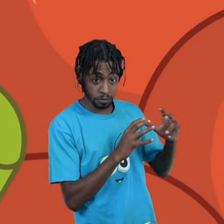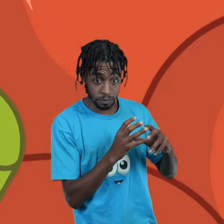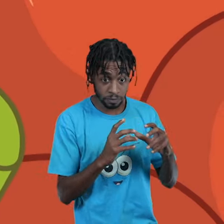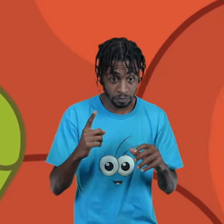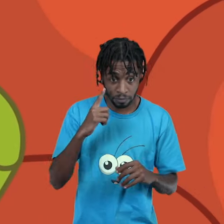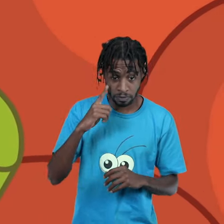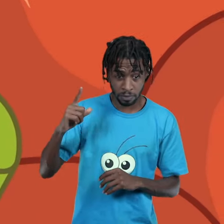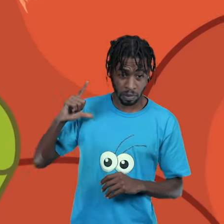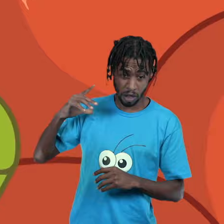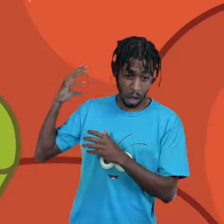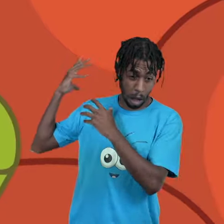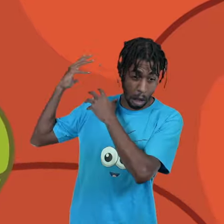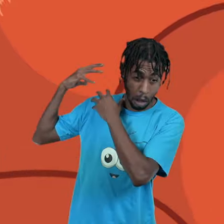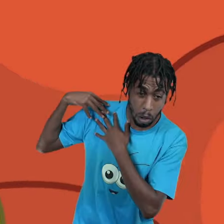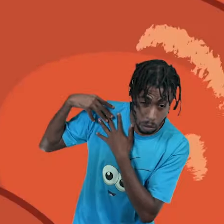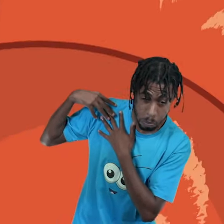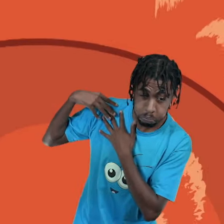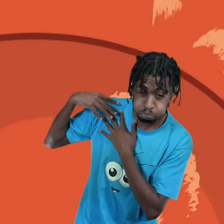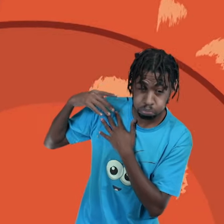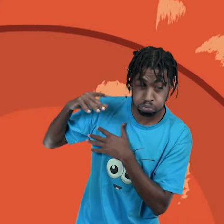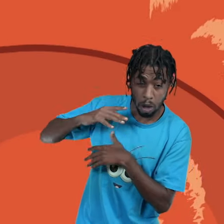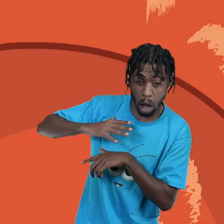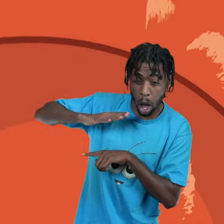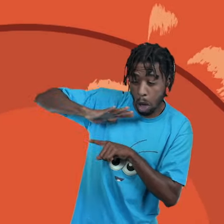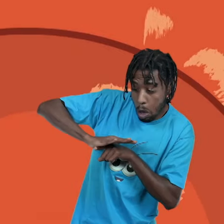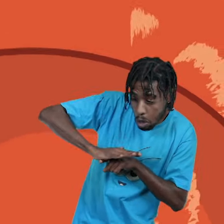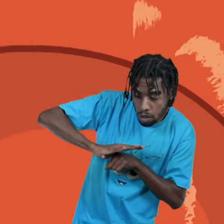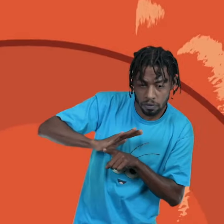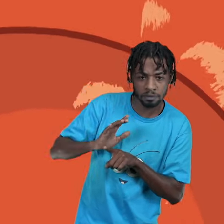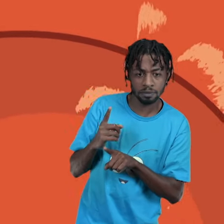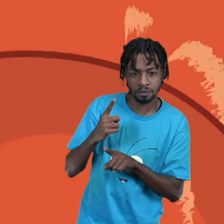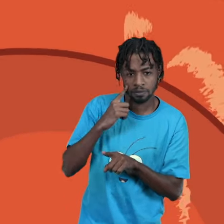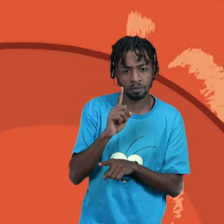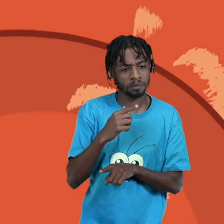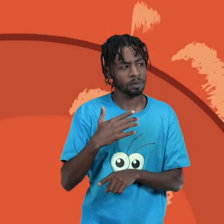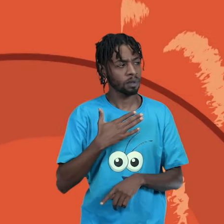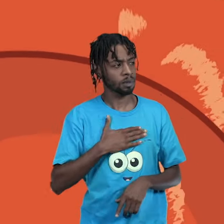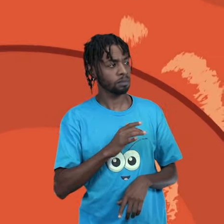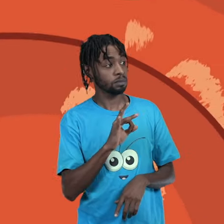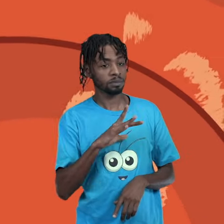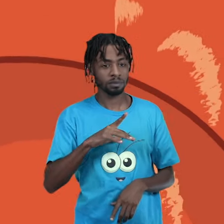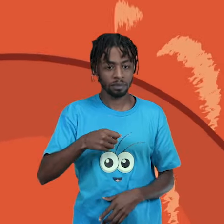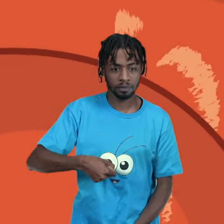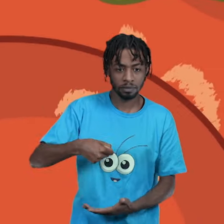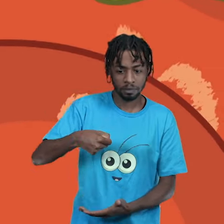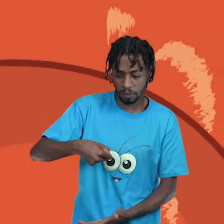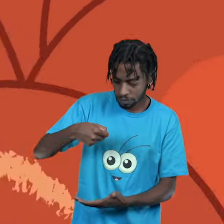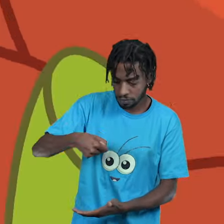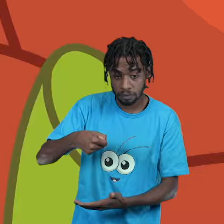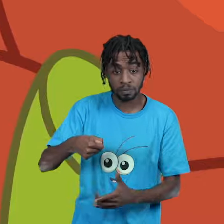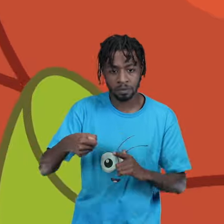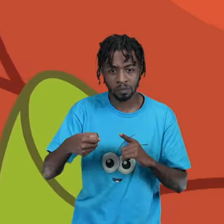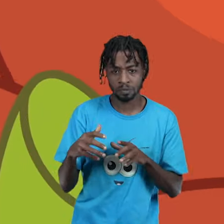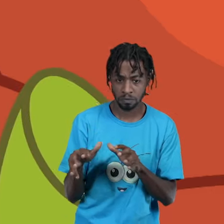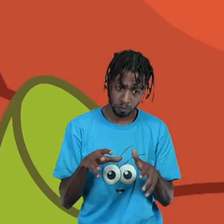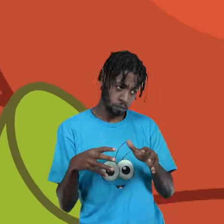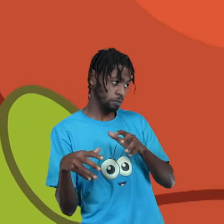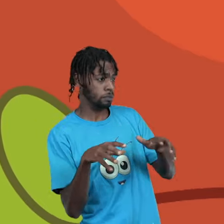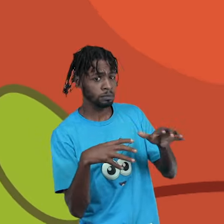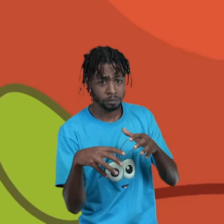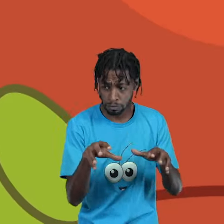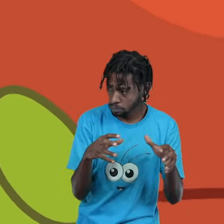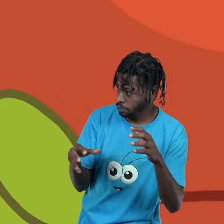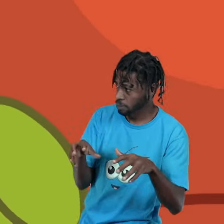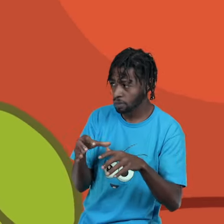Alex e Vagalumes primeiro! Não! Não é terremoto! É a cesta que está virando! A cesta está